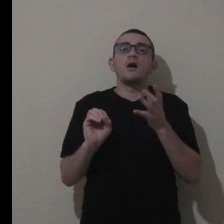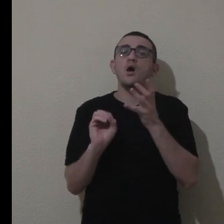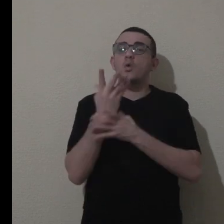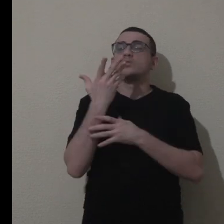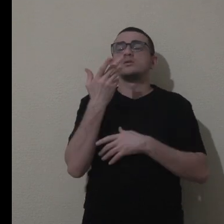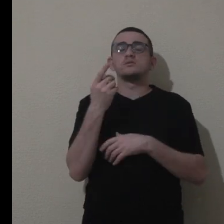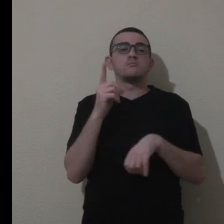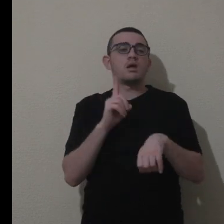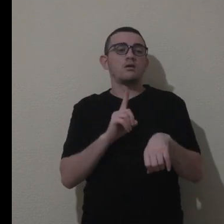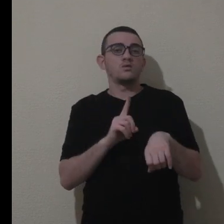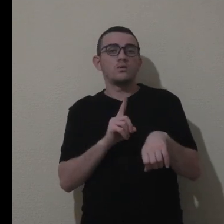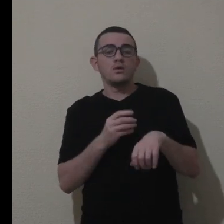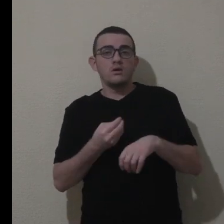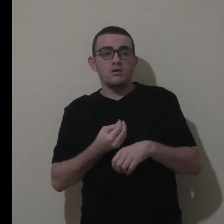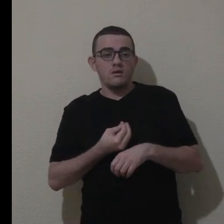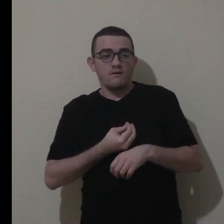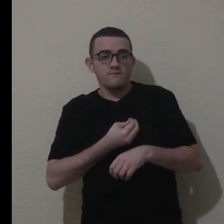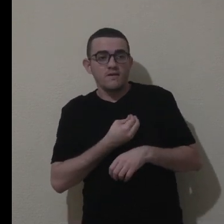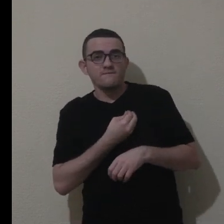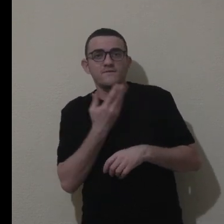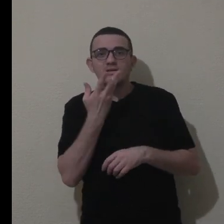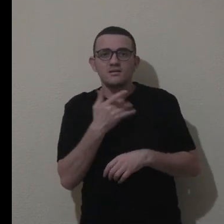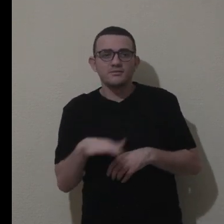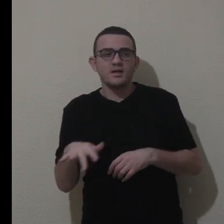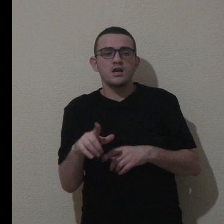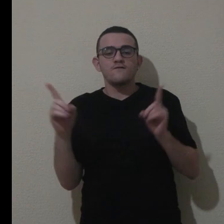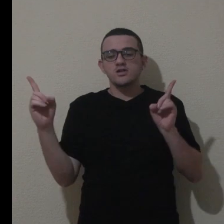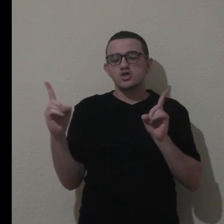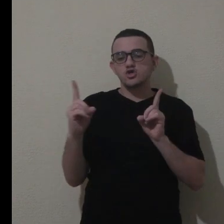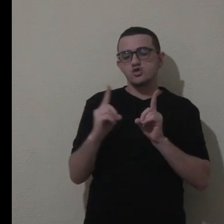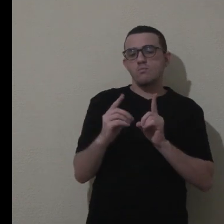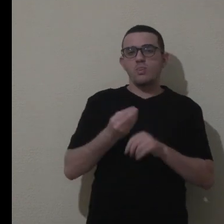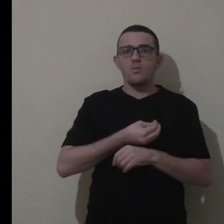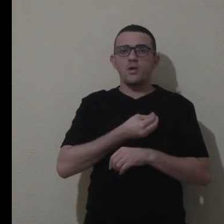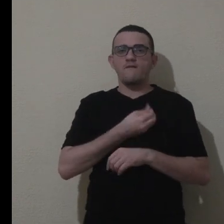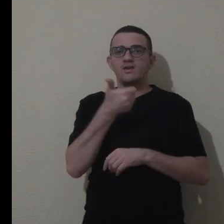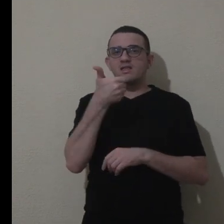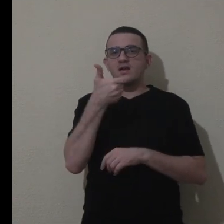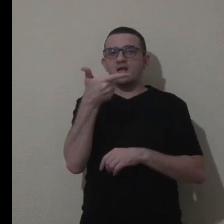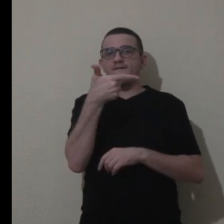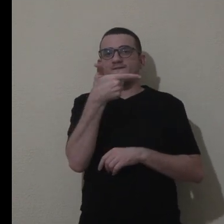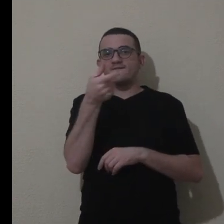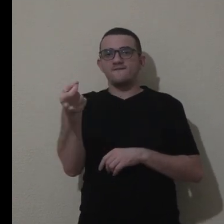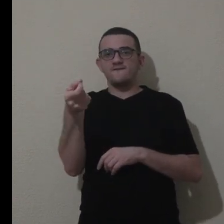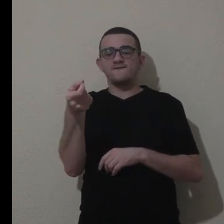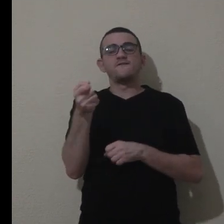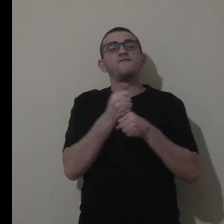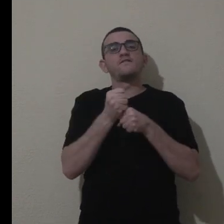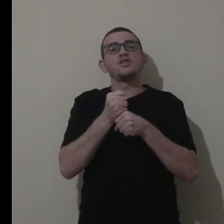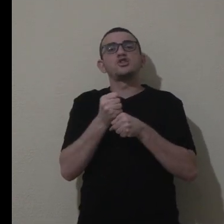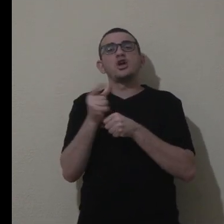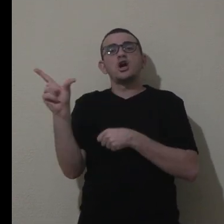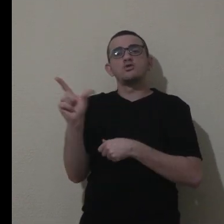eventos adversos na infância, você encurta a tua vida em 20 anos. 20